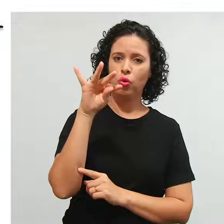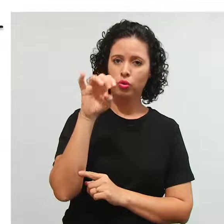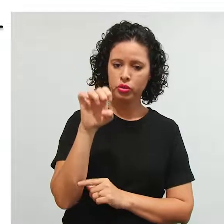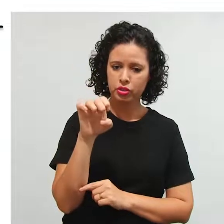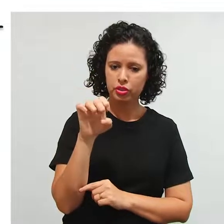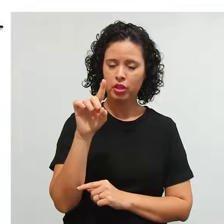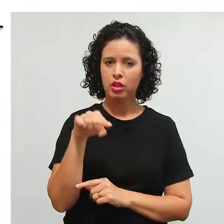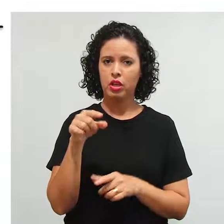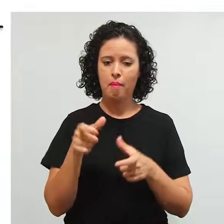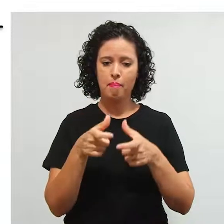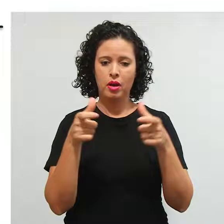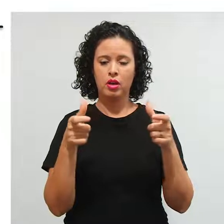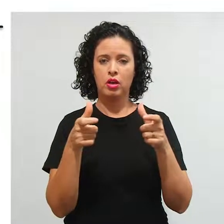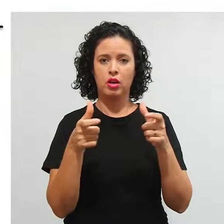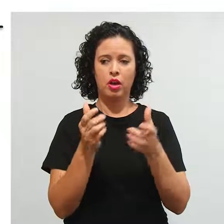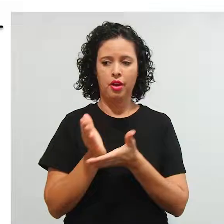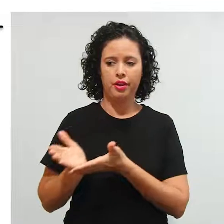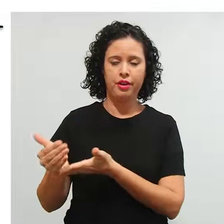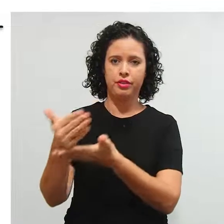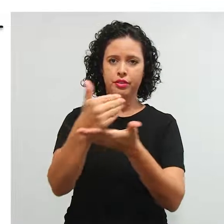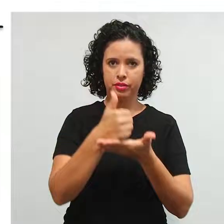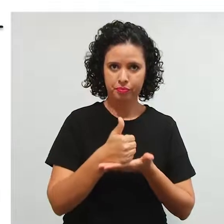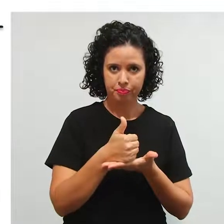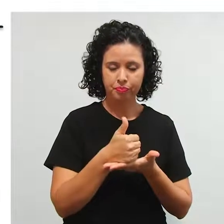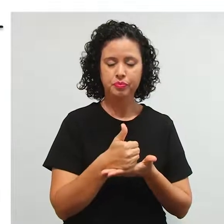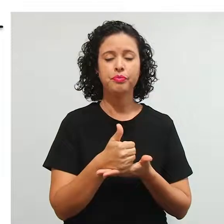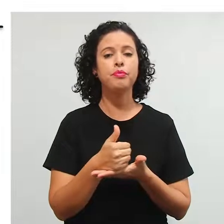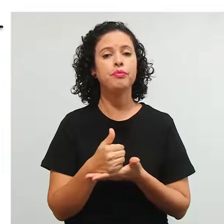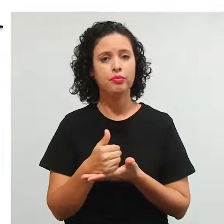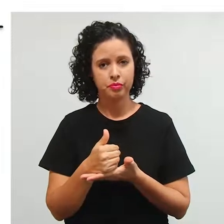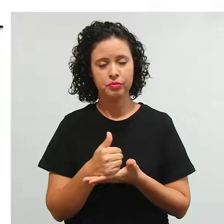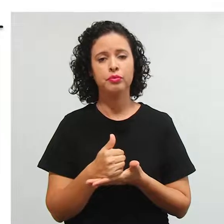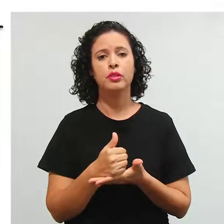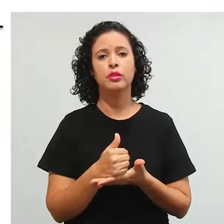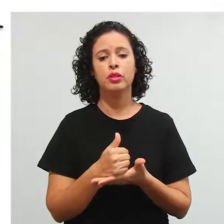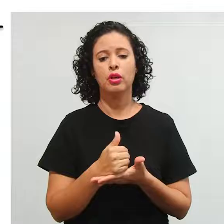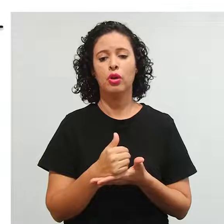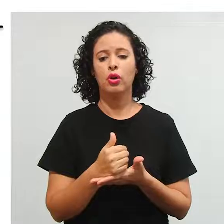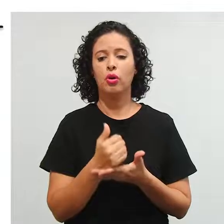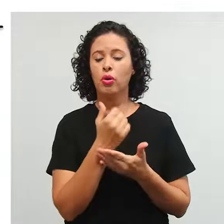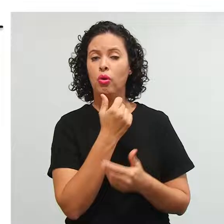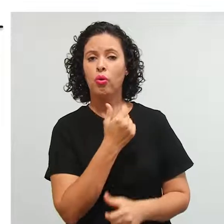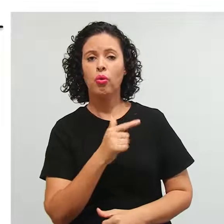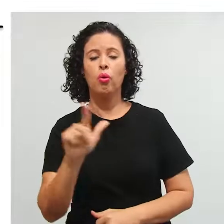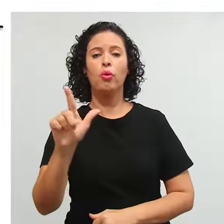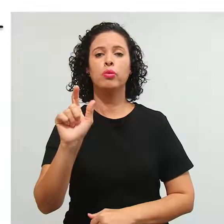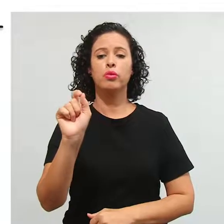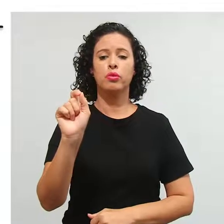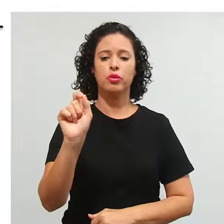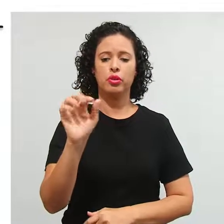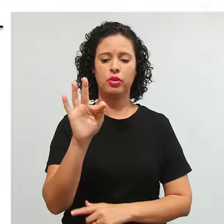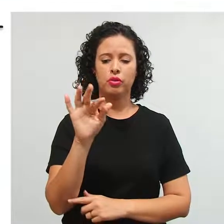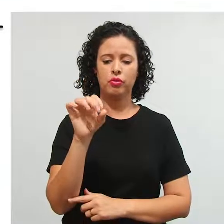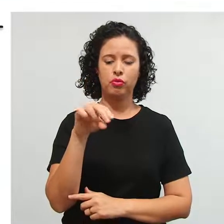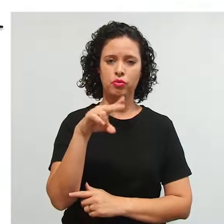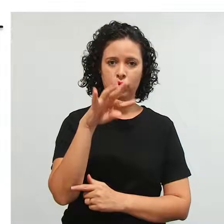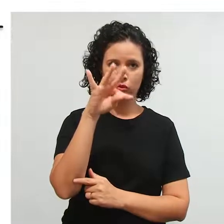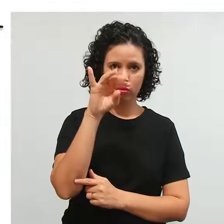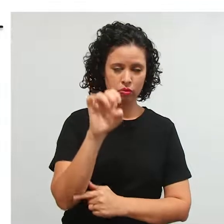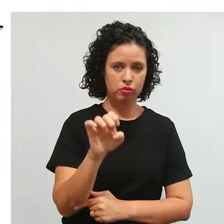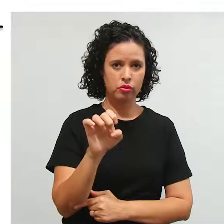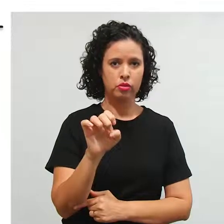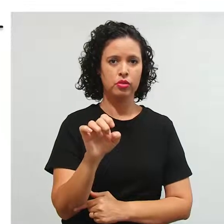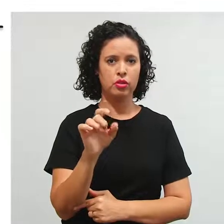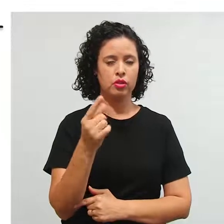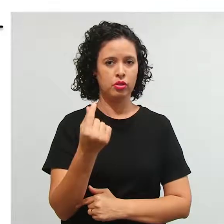de arrecadação, tá bom? E outra fonte